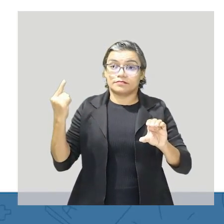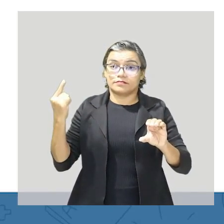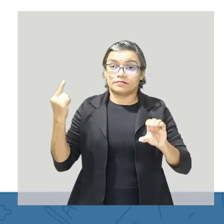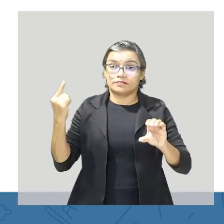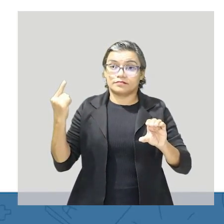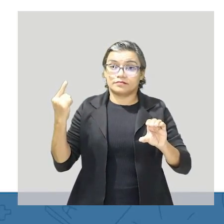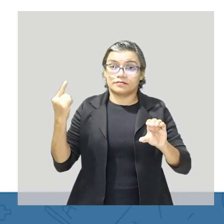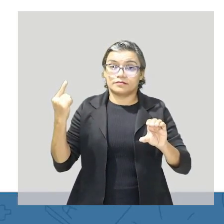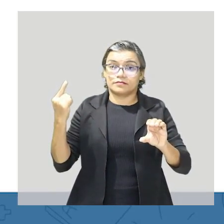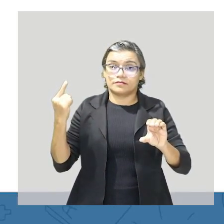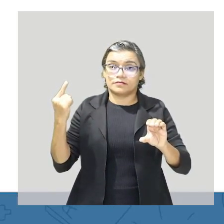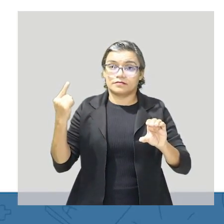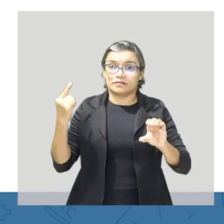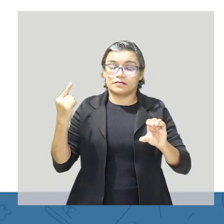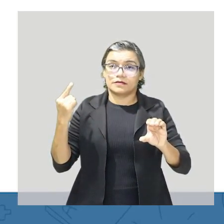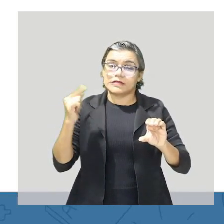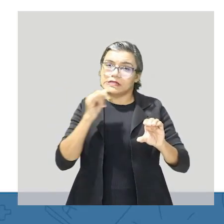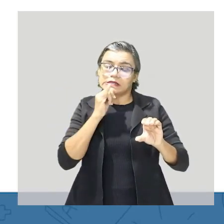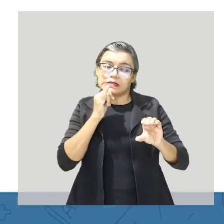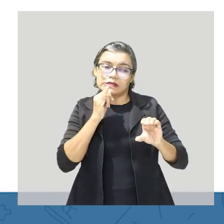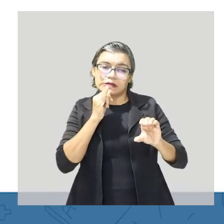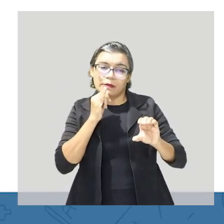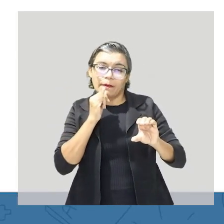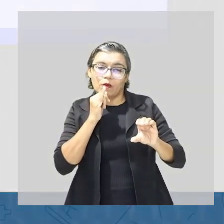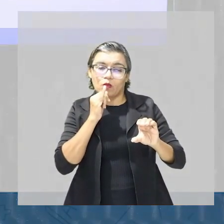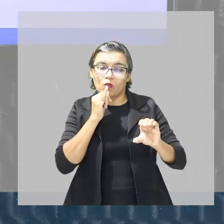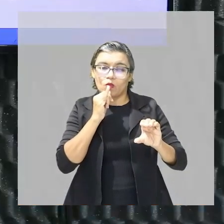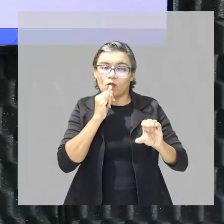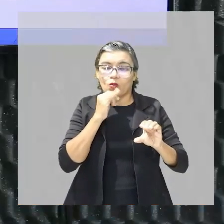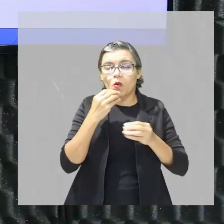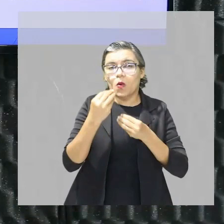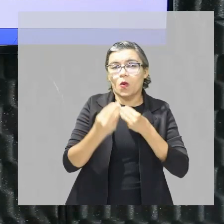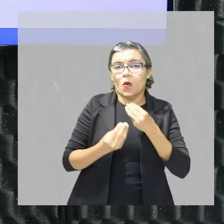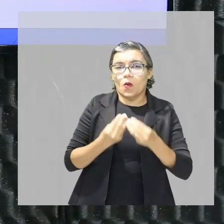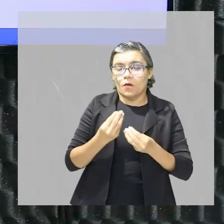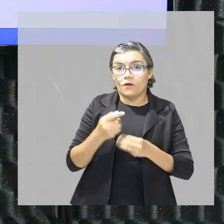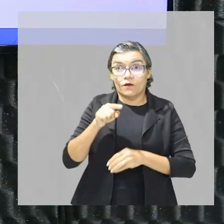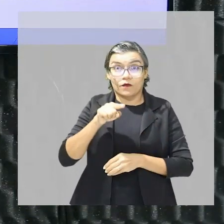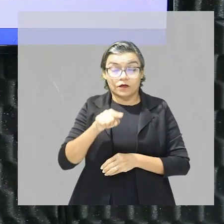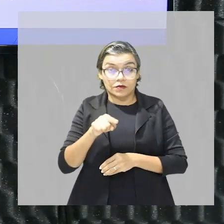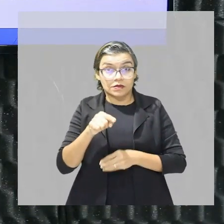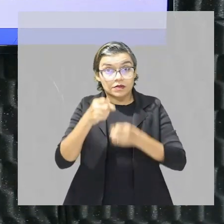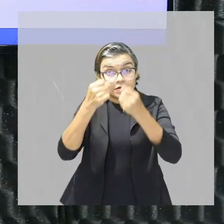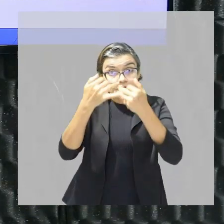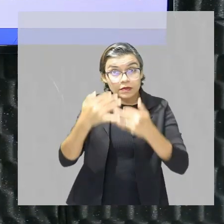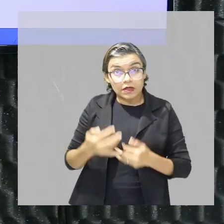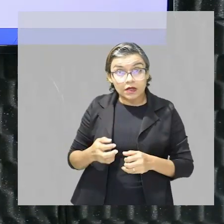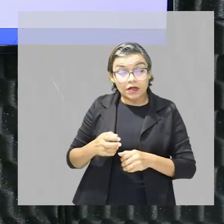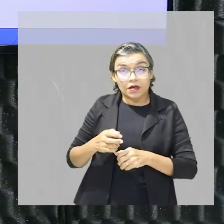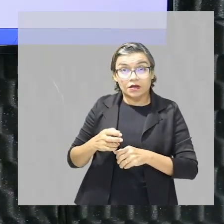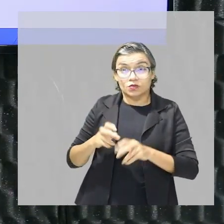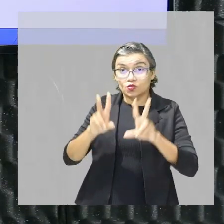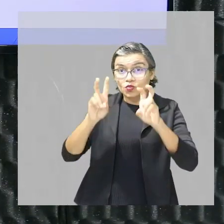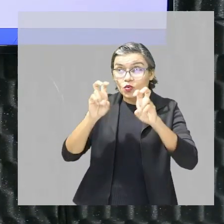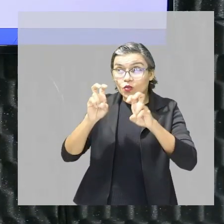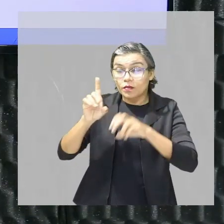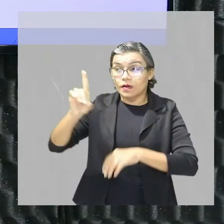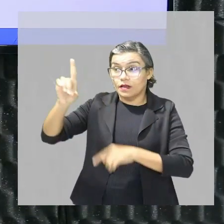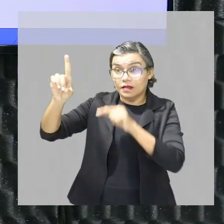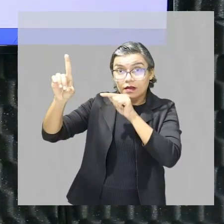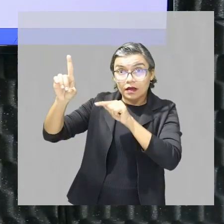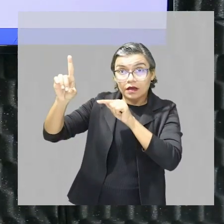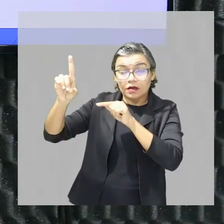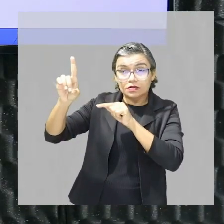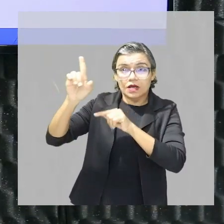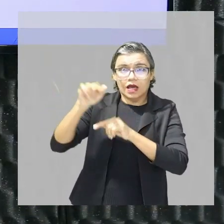imanentista permanente tá quando você tá falando em Deus a razão Divina não é